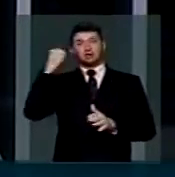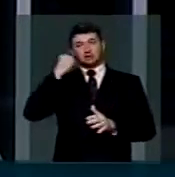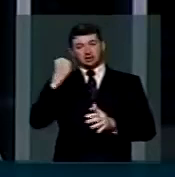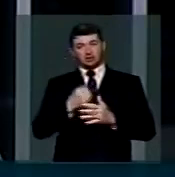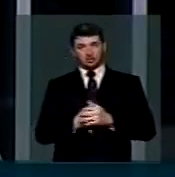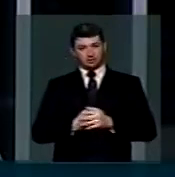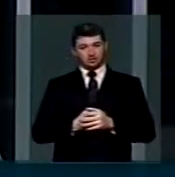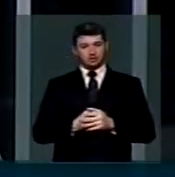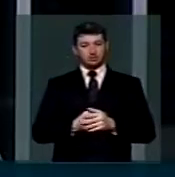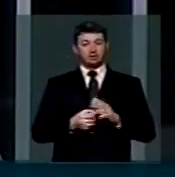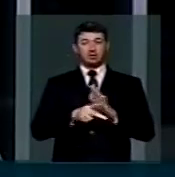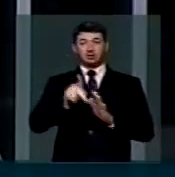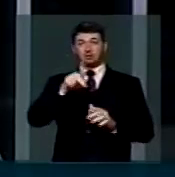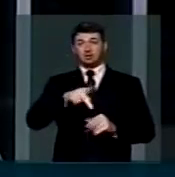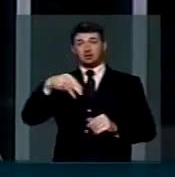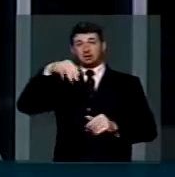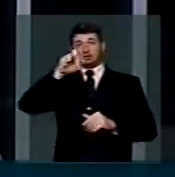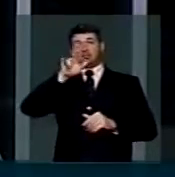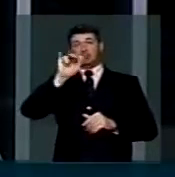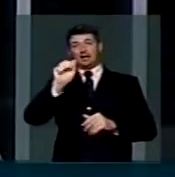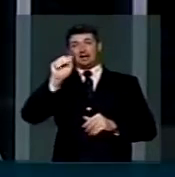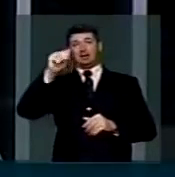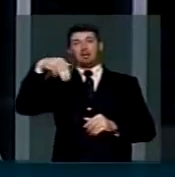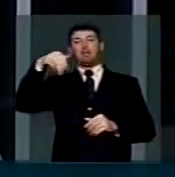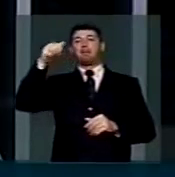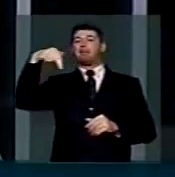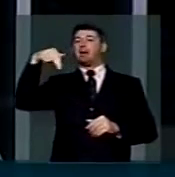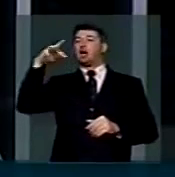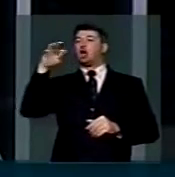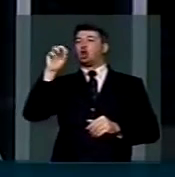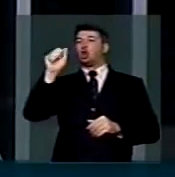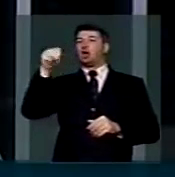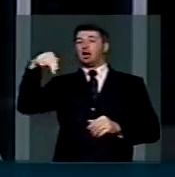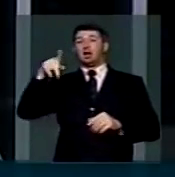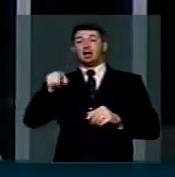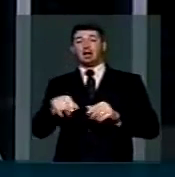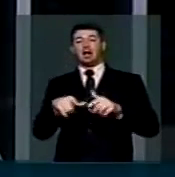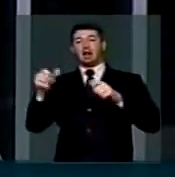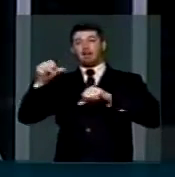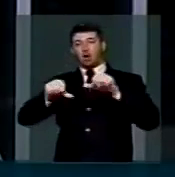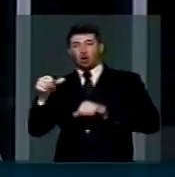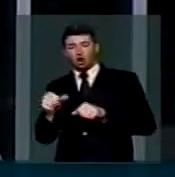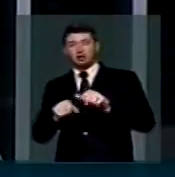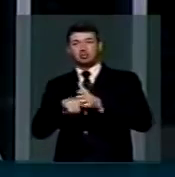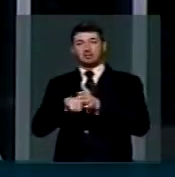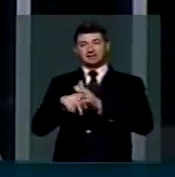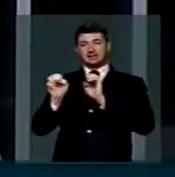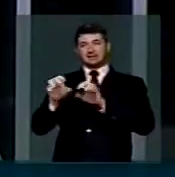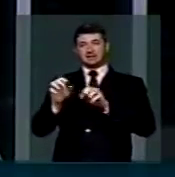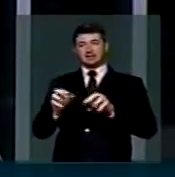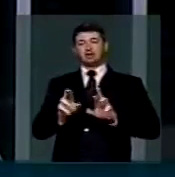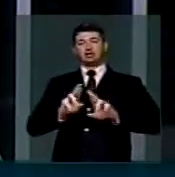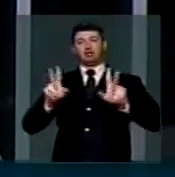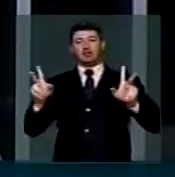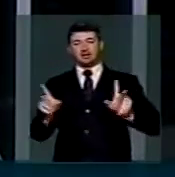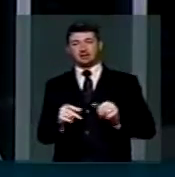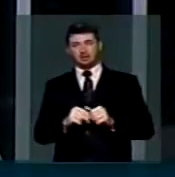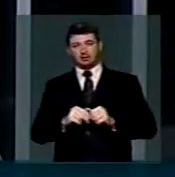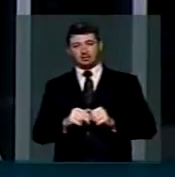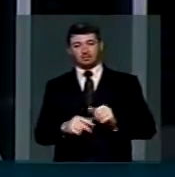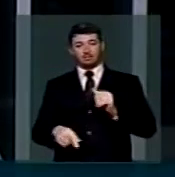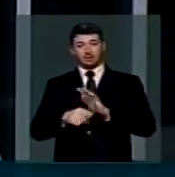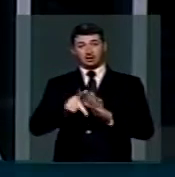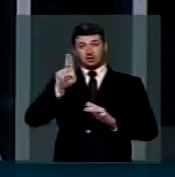senadores pela professora Maria Tereza Mantuan, do Laboratório de Estudos e Pesquisas em Ensino e Diferença,